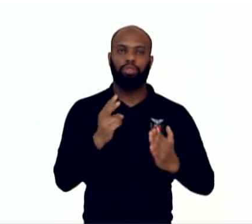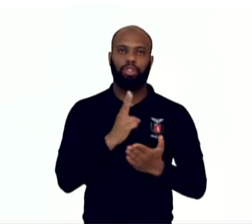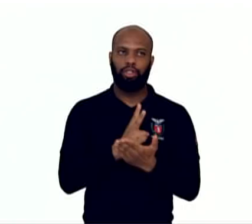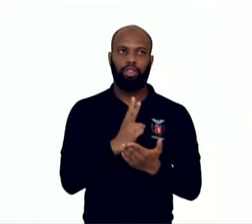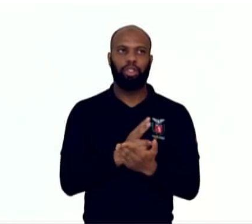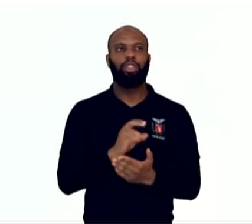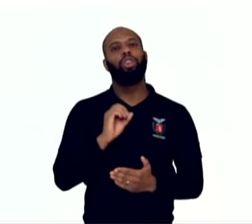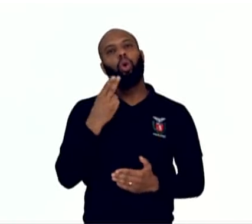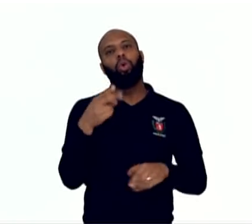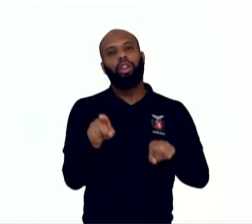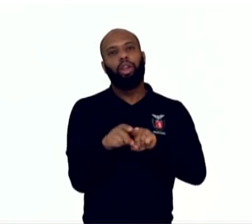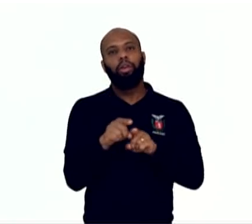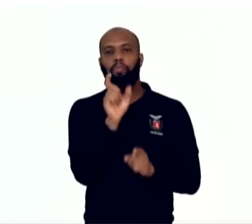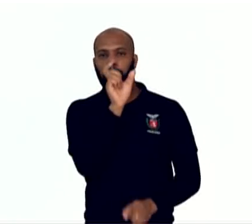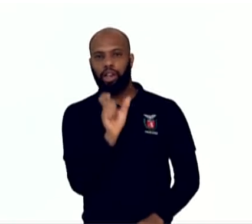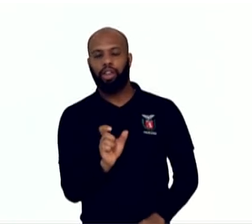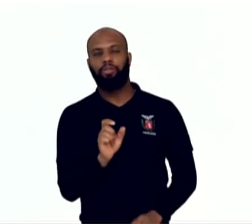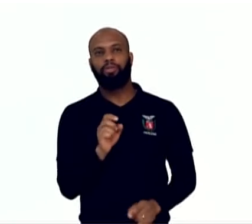iguais.